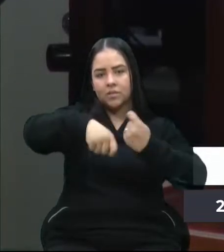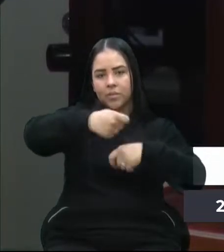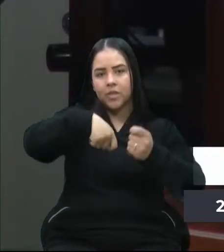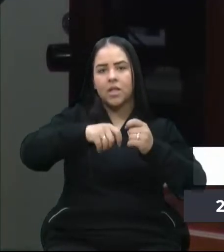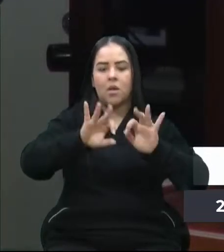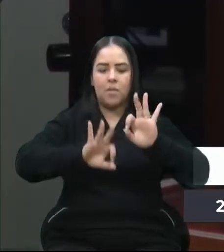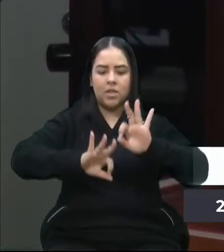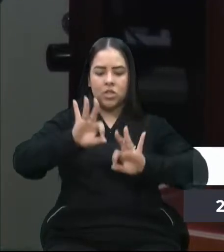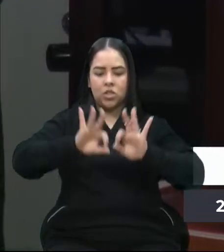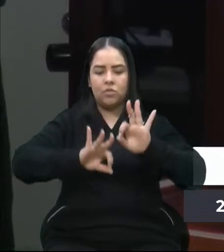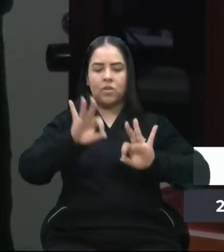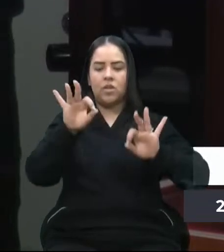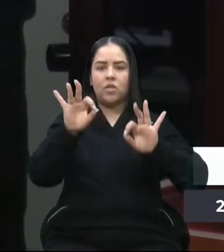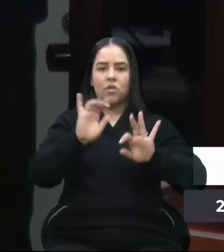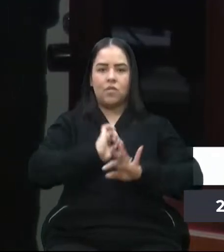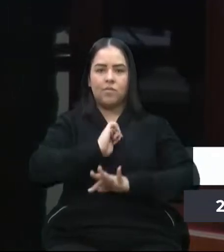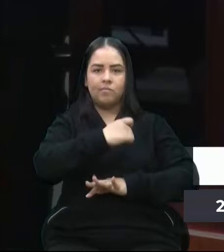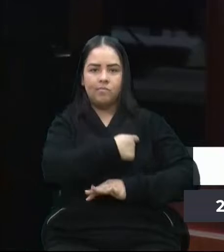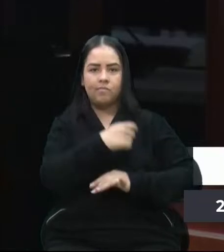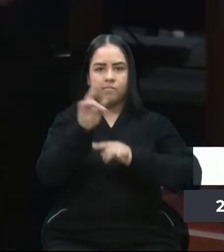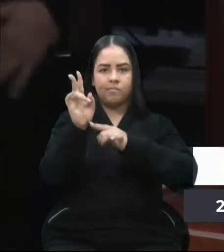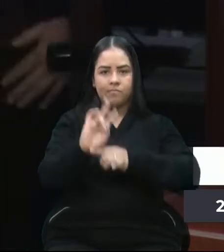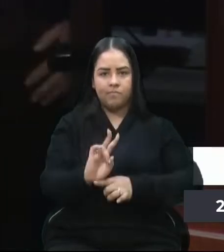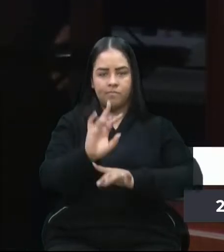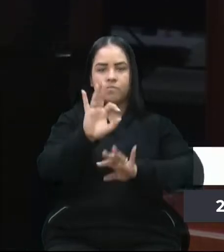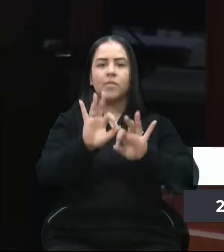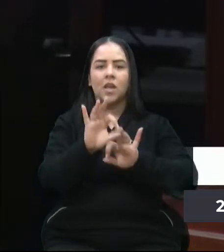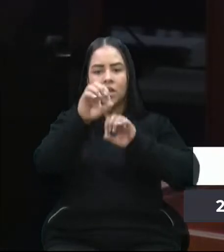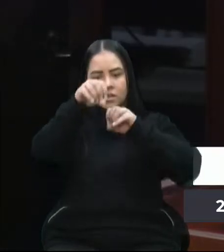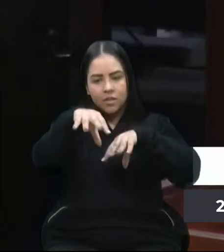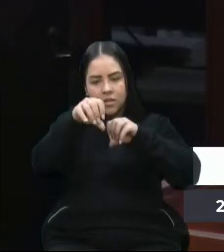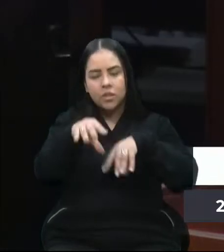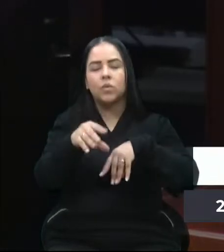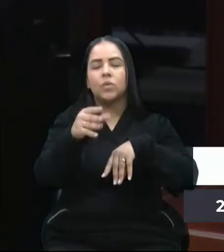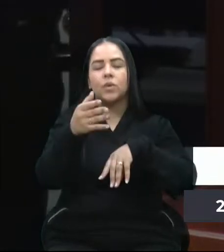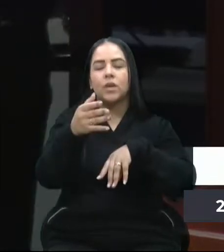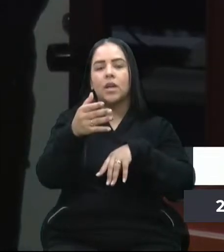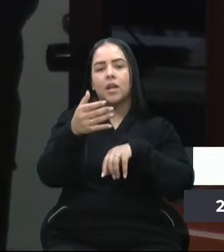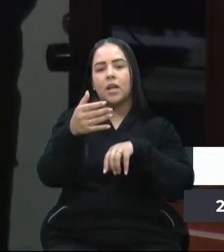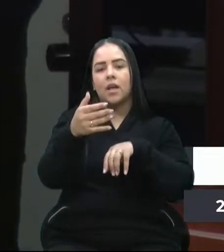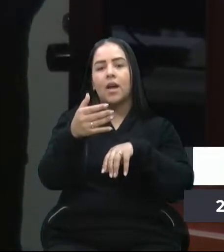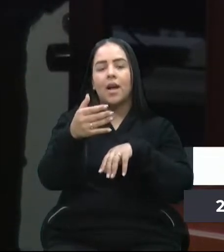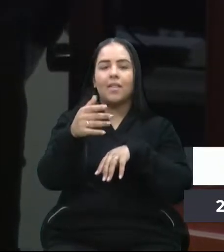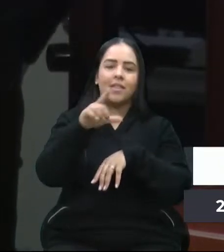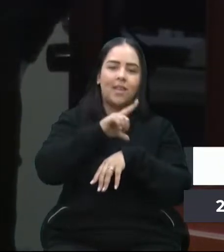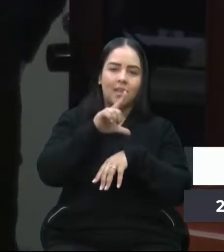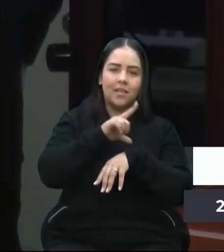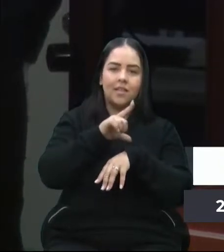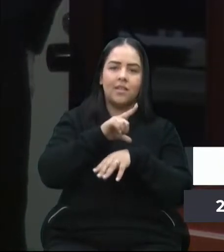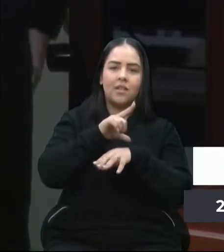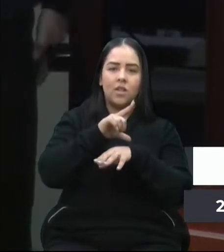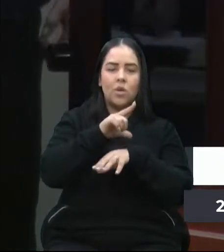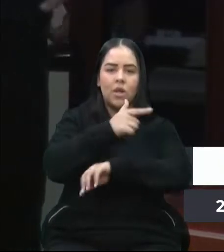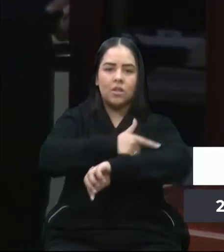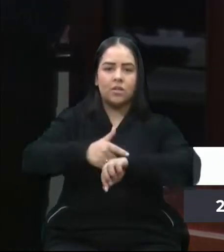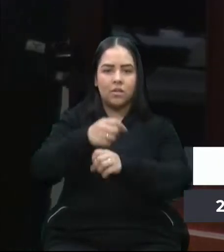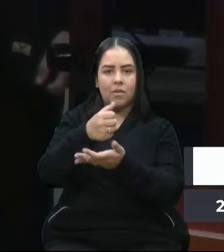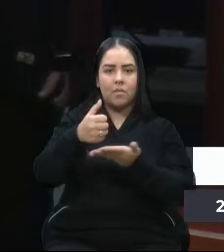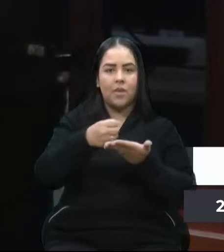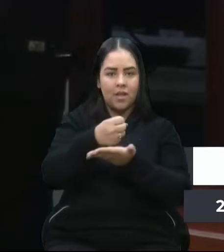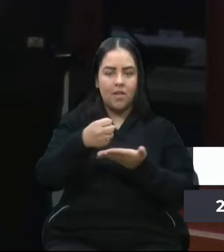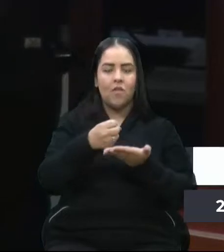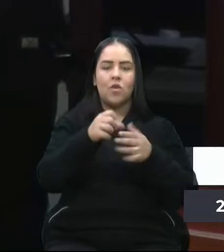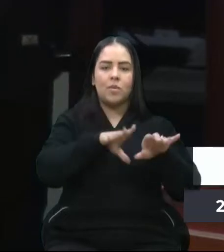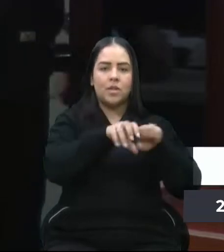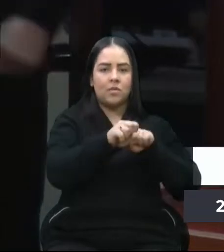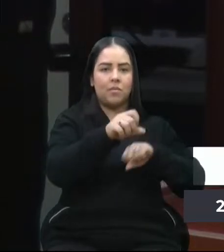planejamento, inspeção, supervisão e orientação educacional para a educação básica será feita em cursos de graduação, em pedagogia